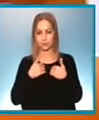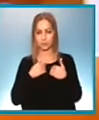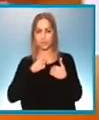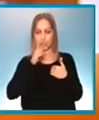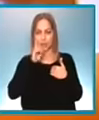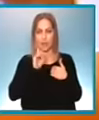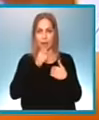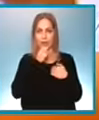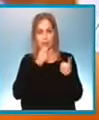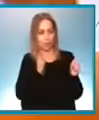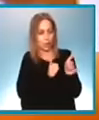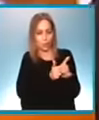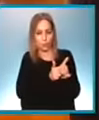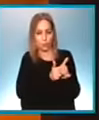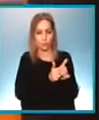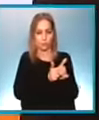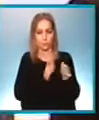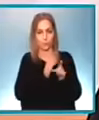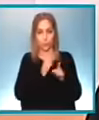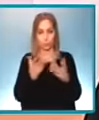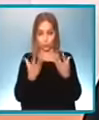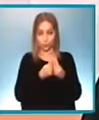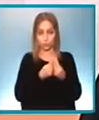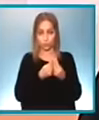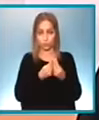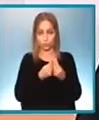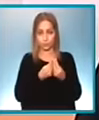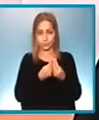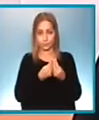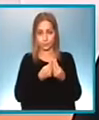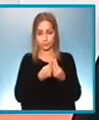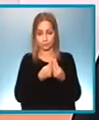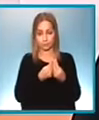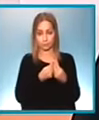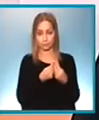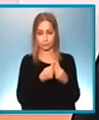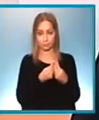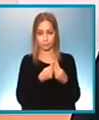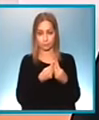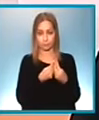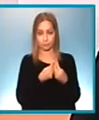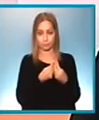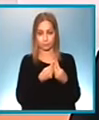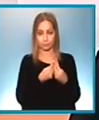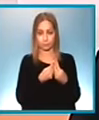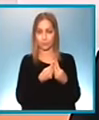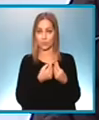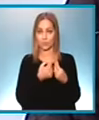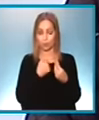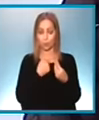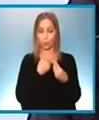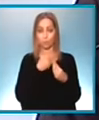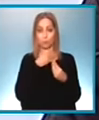fazer isso, porque eu não... Porque ela cantou com a Maia, que é uma coisa que a Marisa não tem. Exatamente, mas fico mais